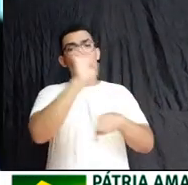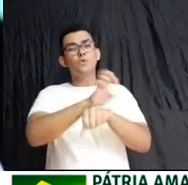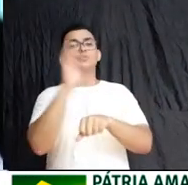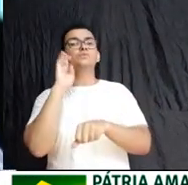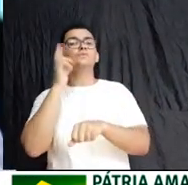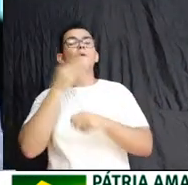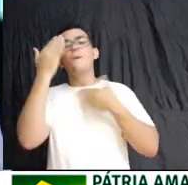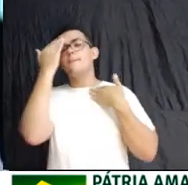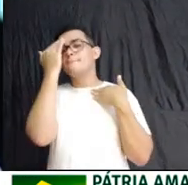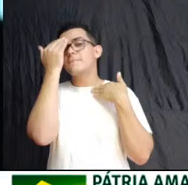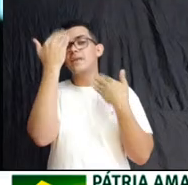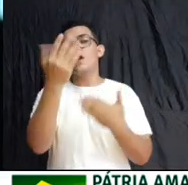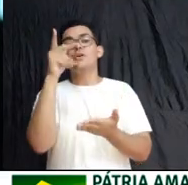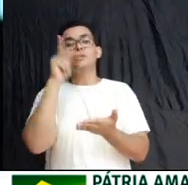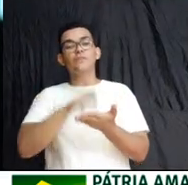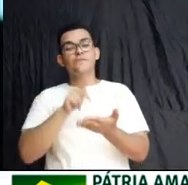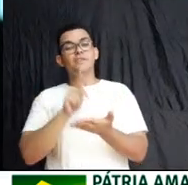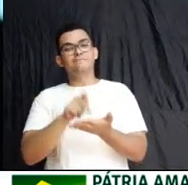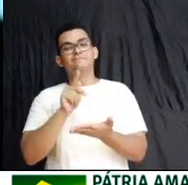Muito obrigado.